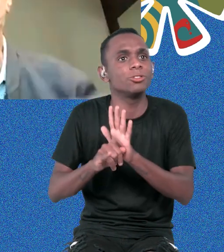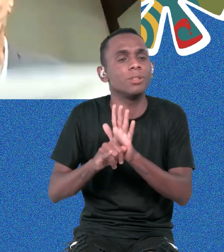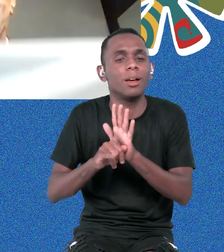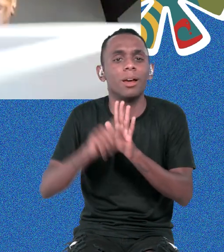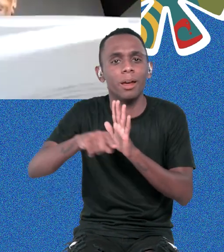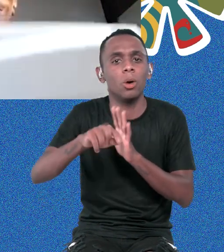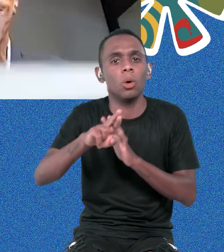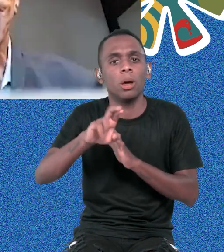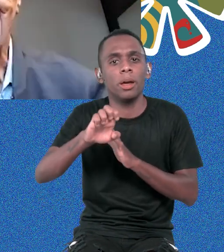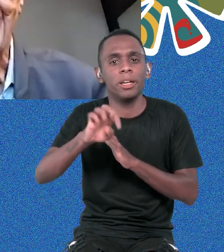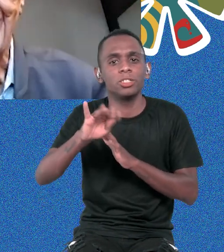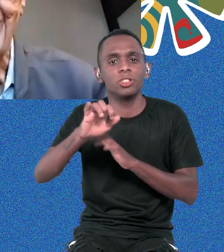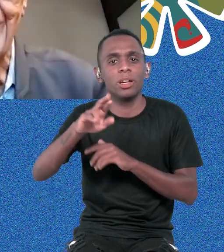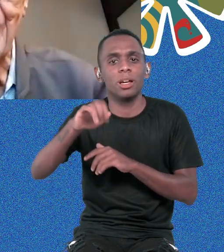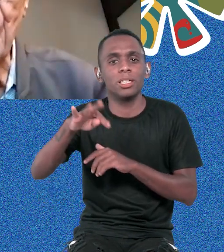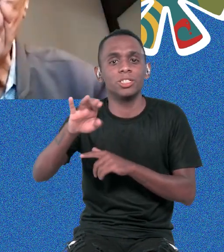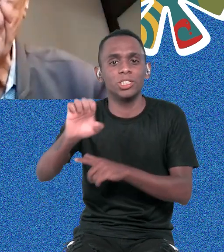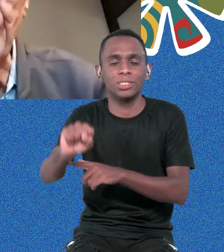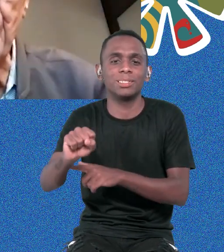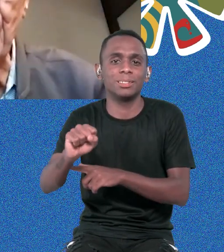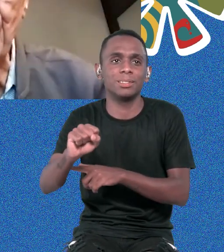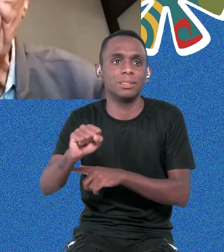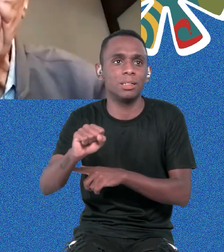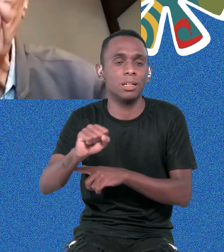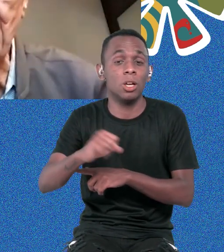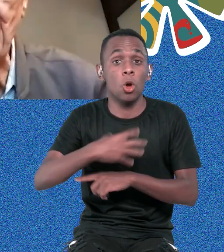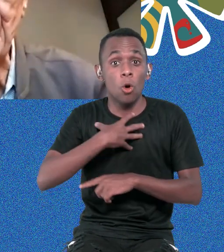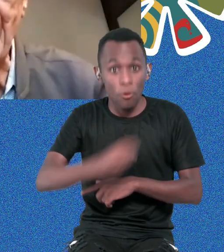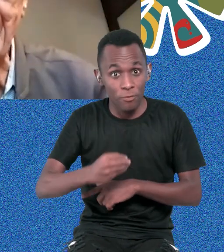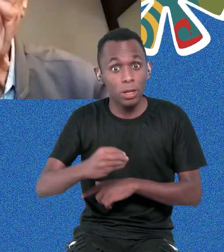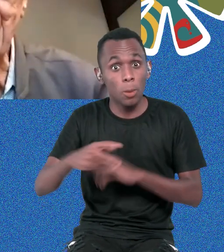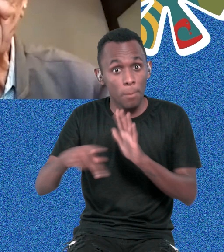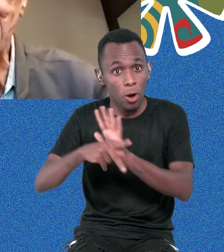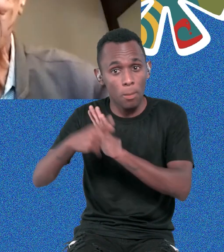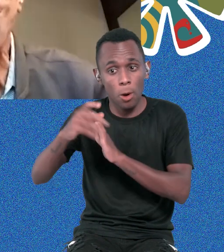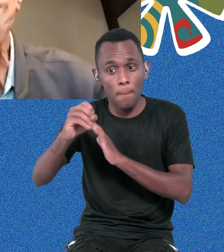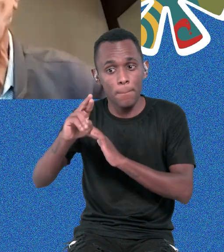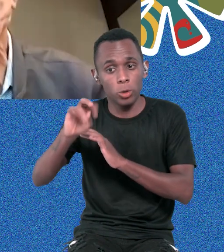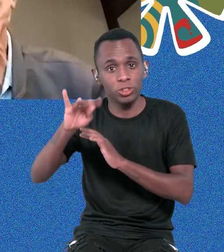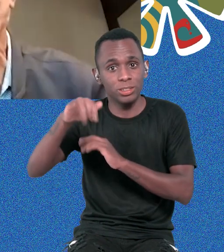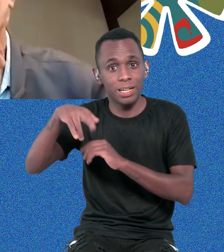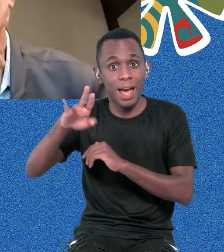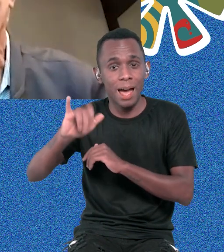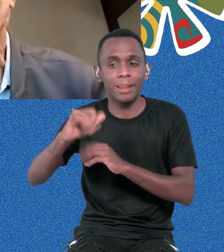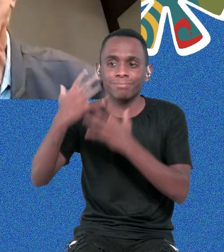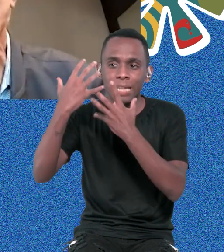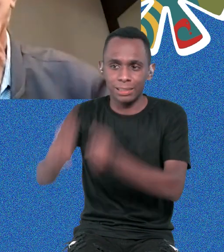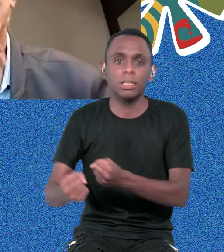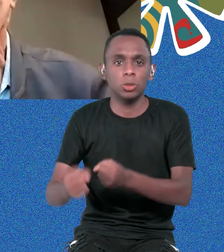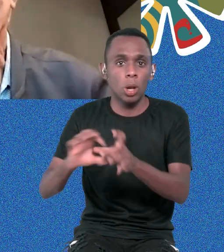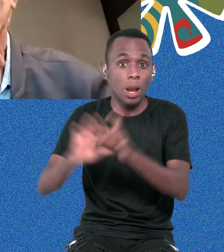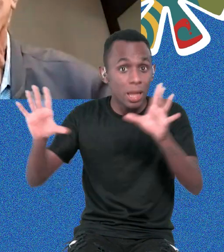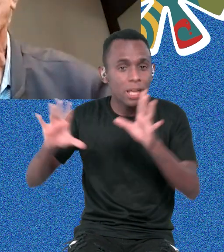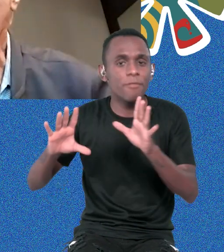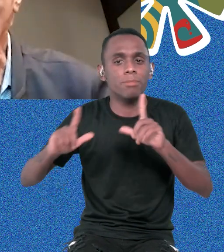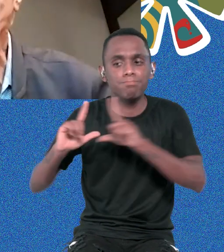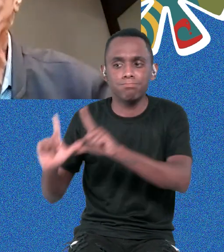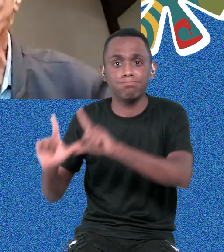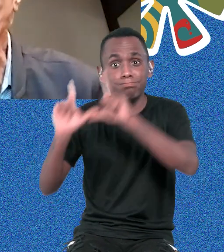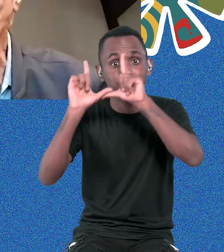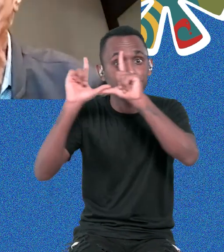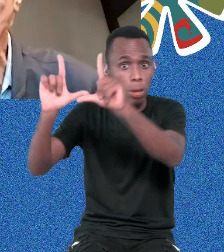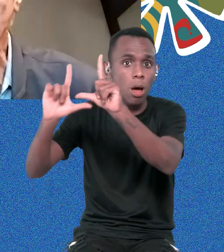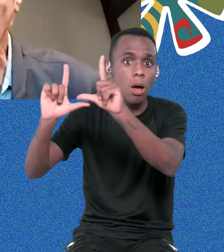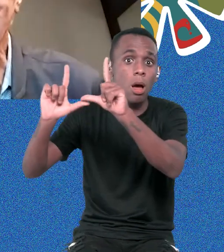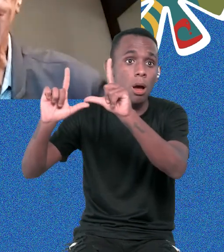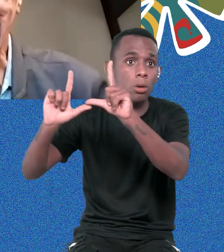Os retirantes. E o filho do Portinari nos autorizou colocar um quadro